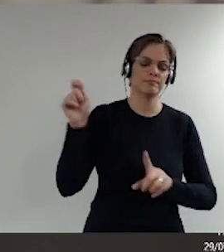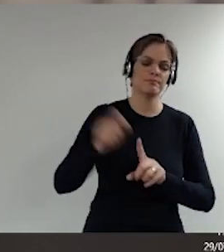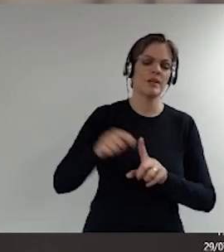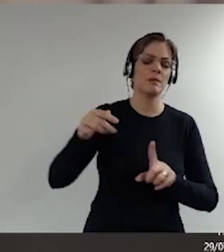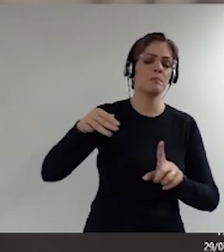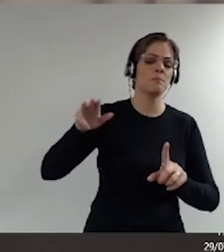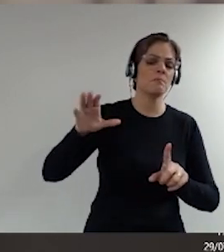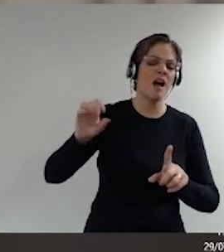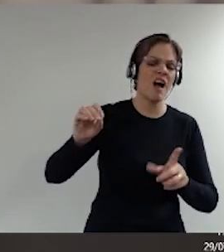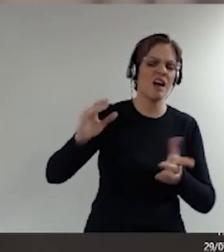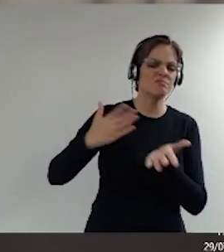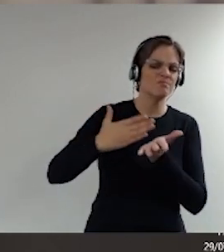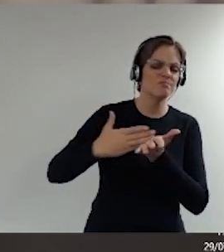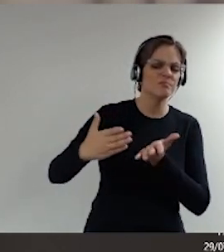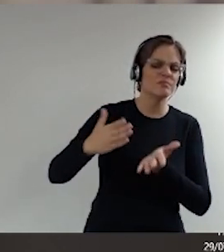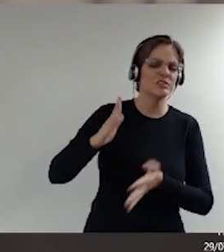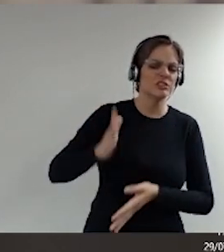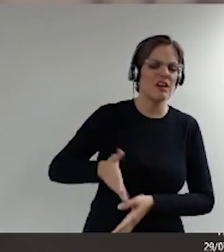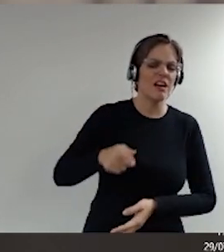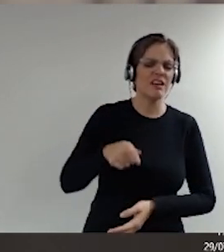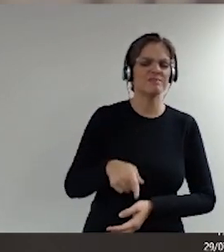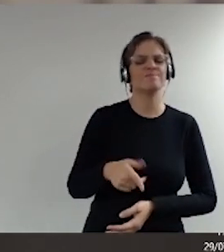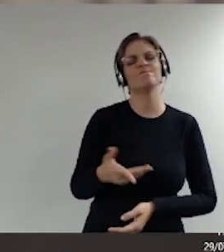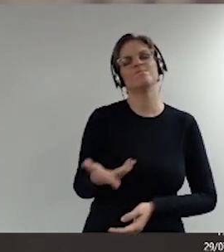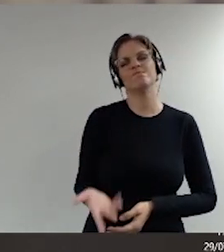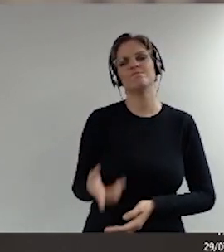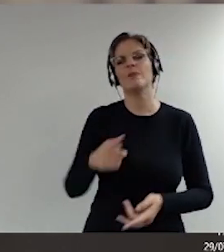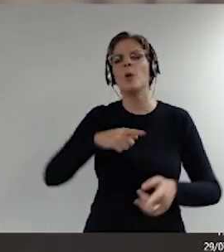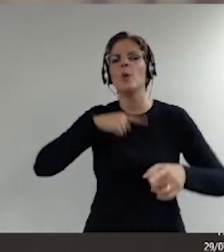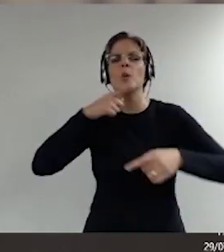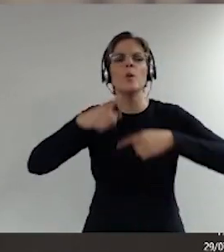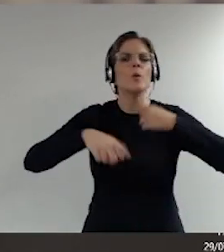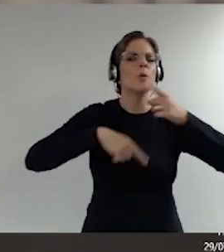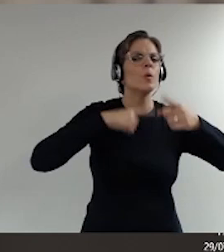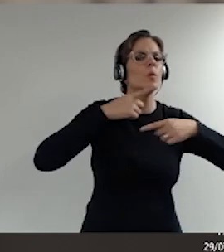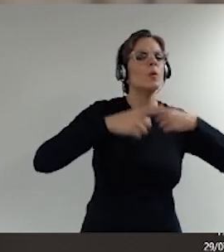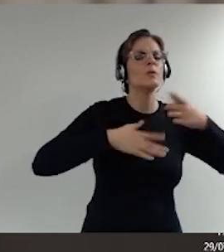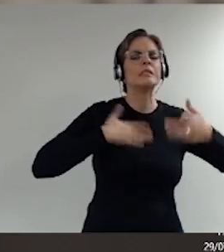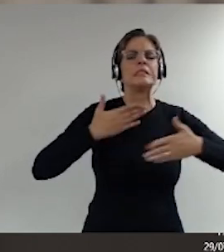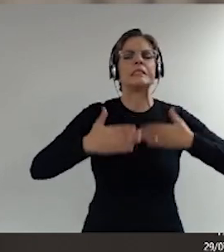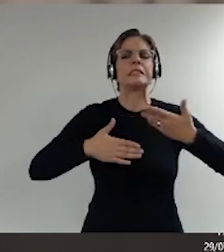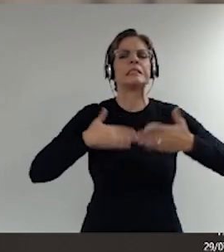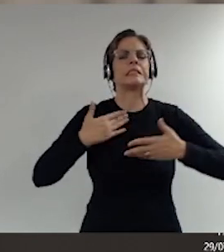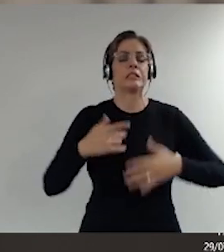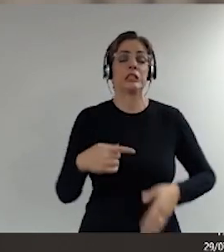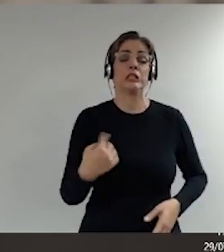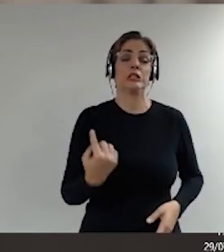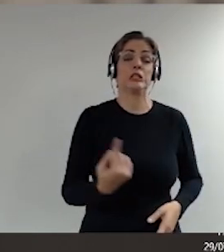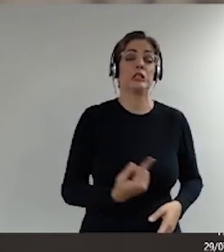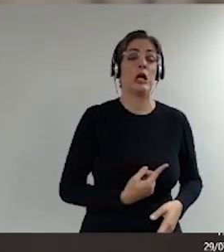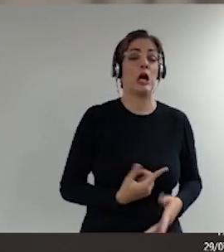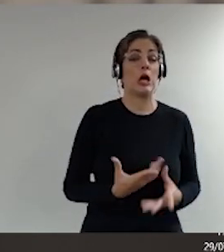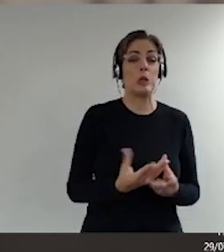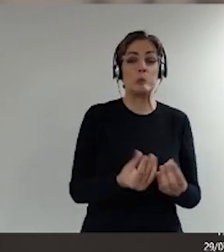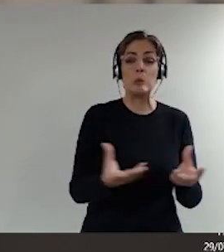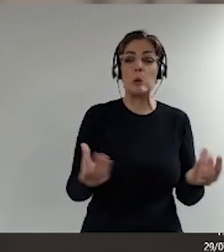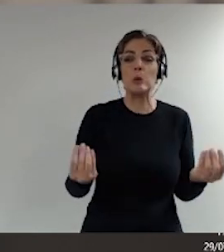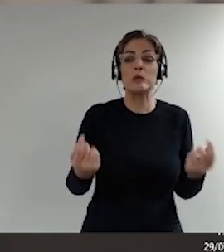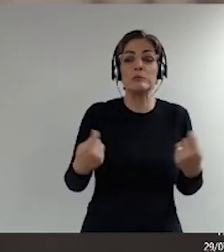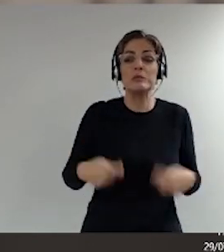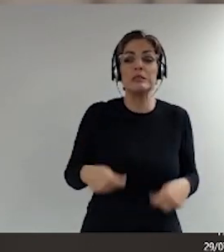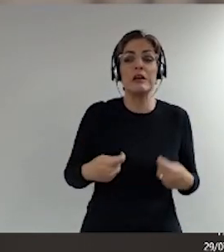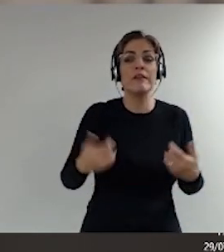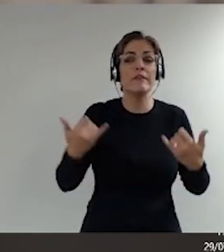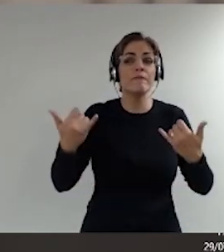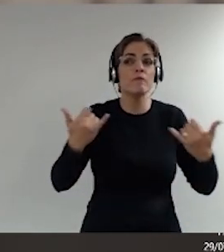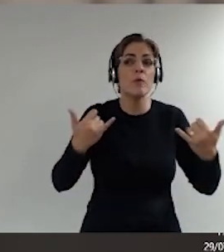março, nós tivemos muitas dúvidas. Muitos de nós precisamos de informação.